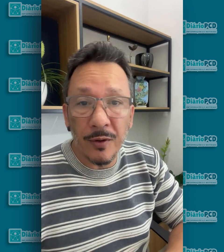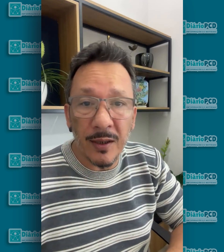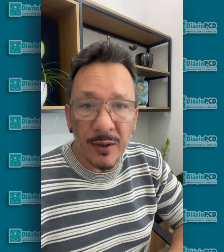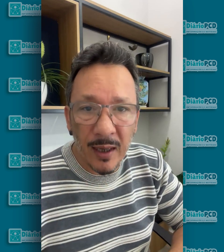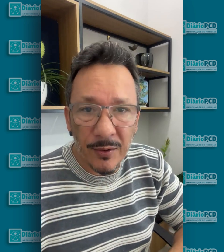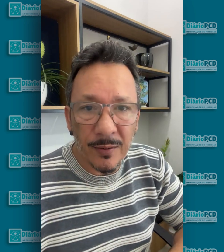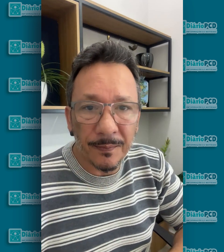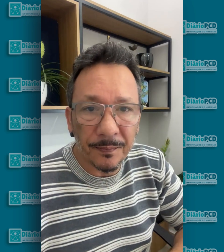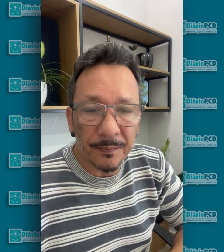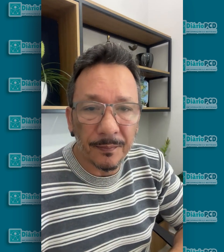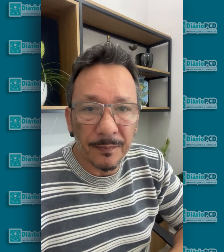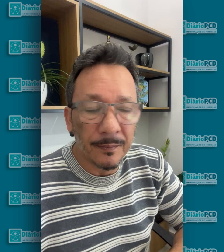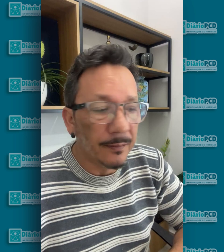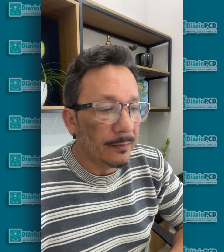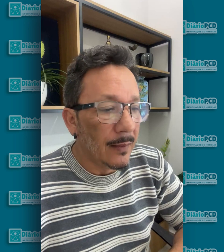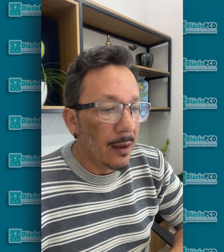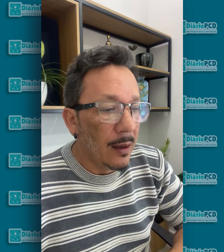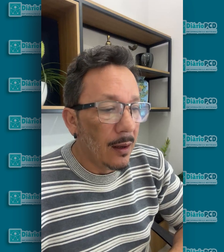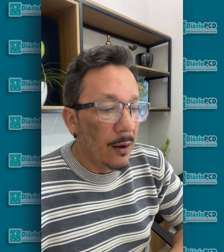Todos os candidatos.